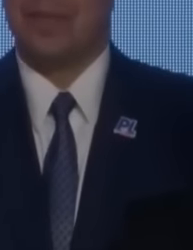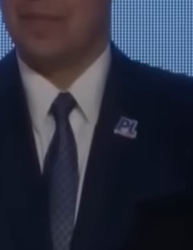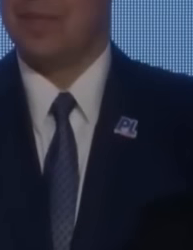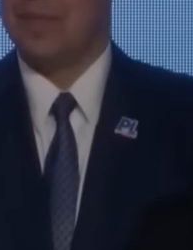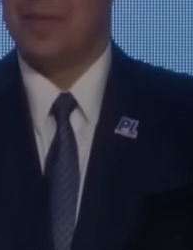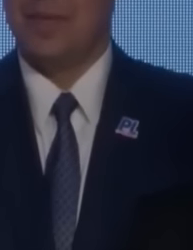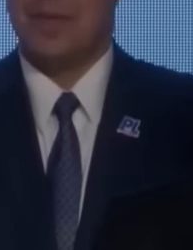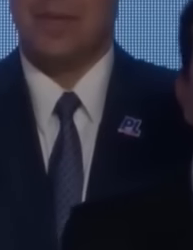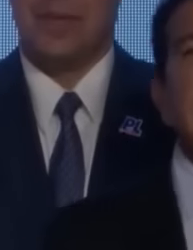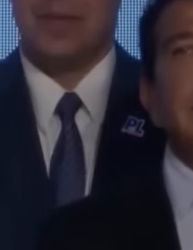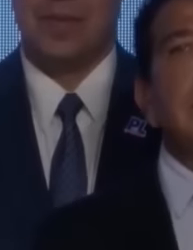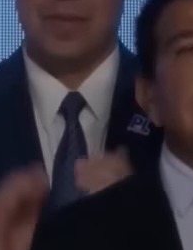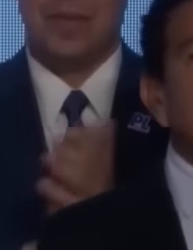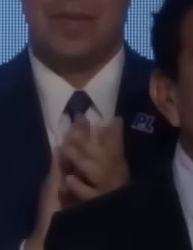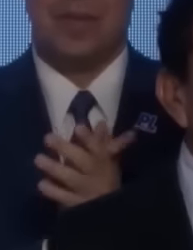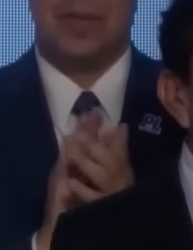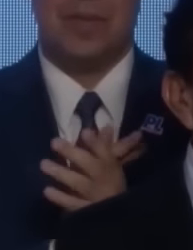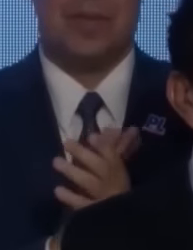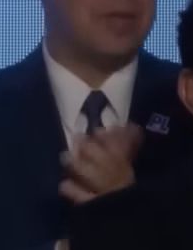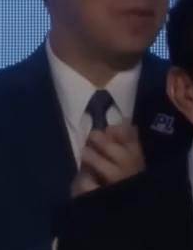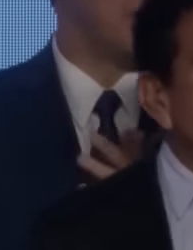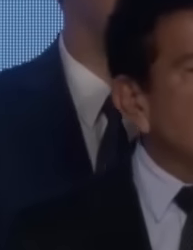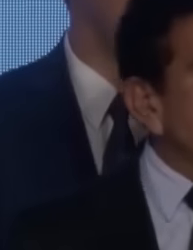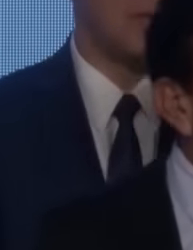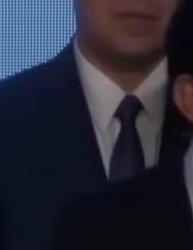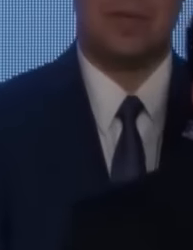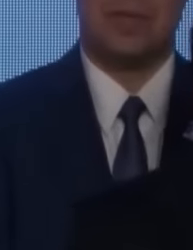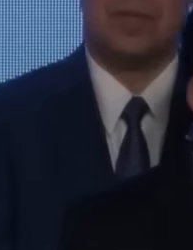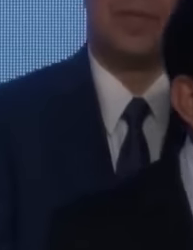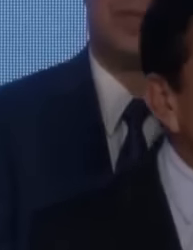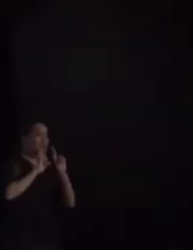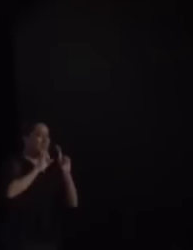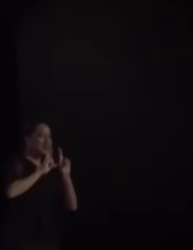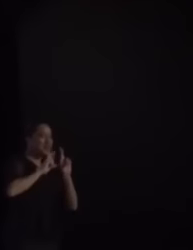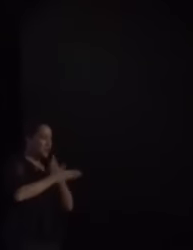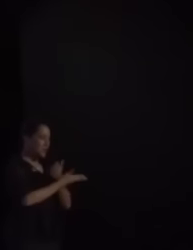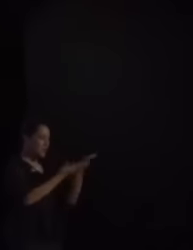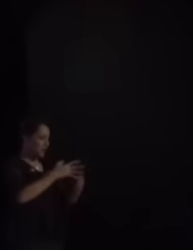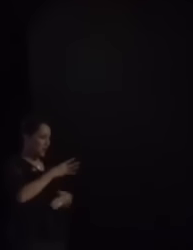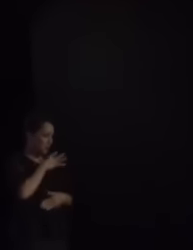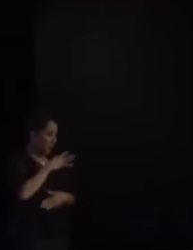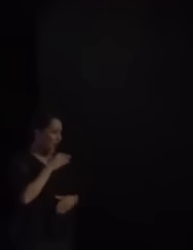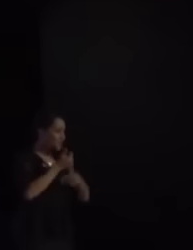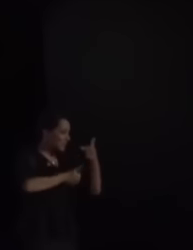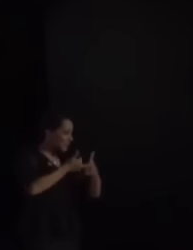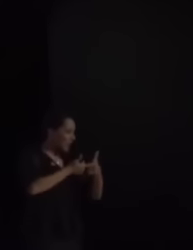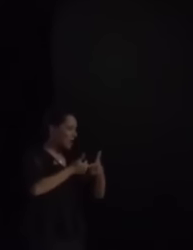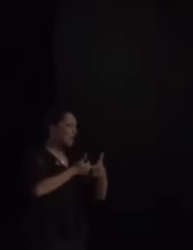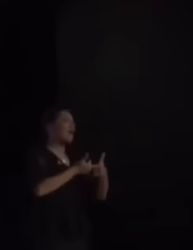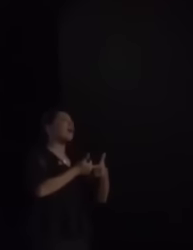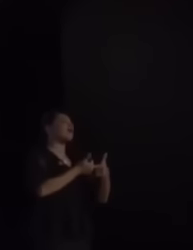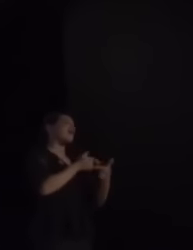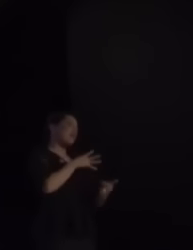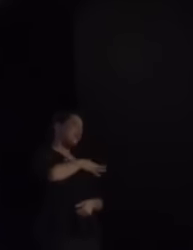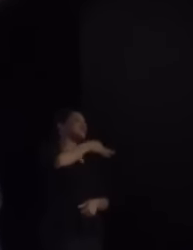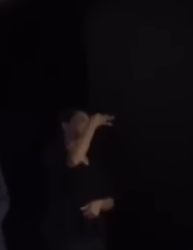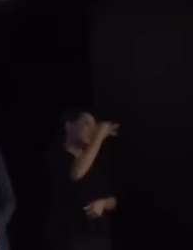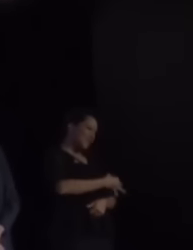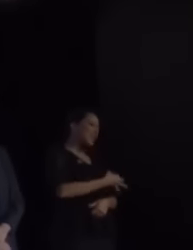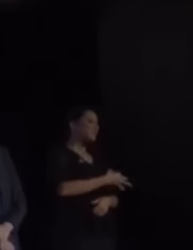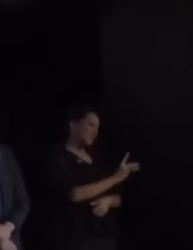acrescentou nada de novo, mas ele está pedindo essa indenização de $50 mil. O processo, a audiência